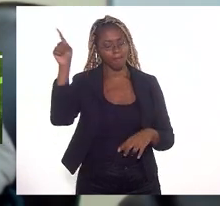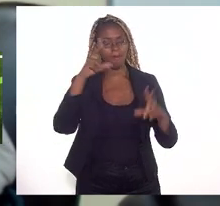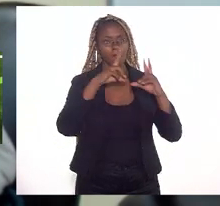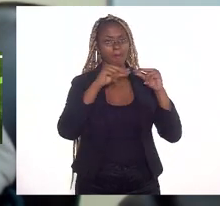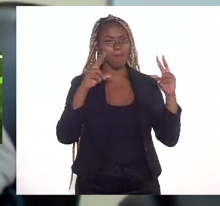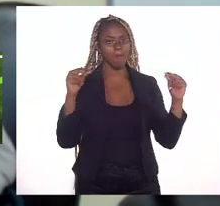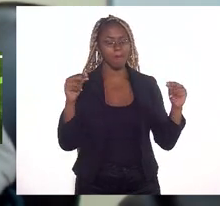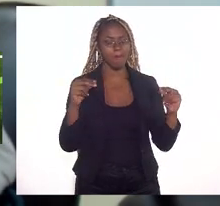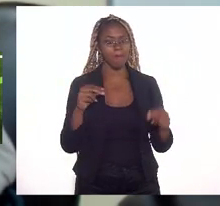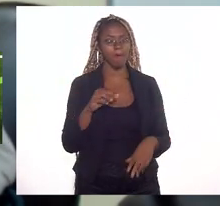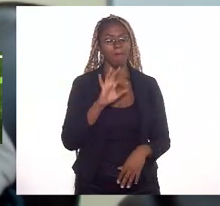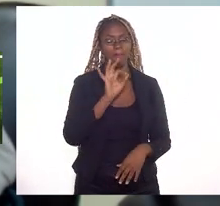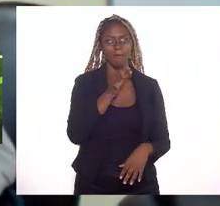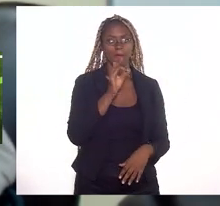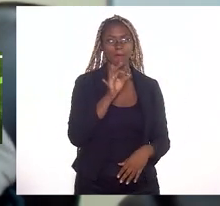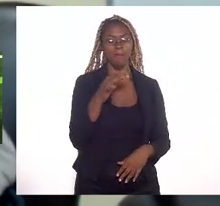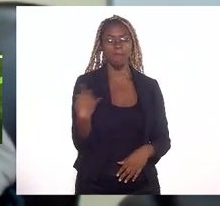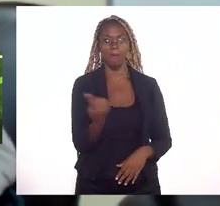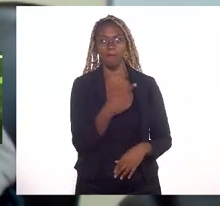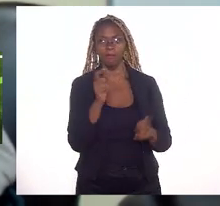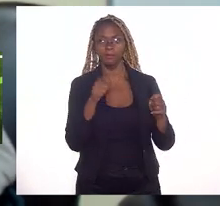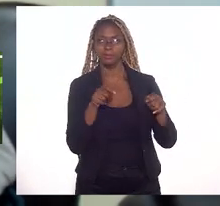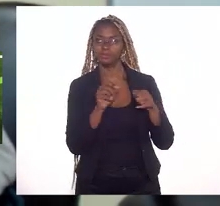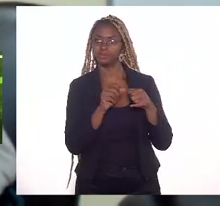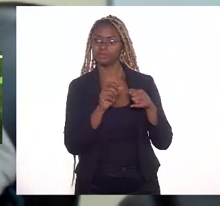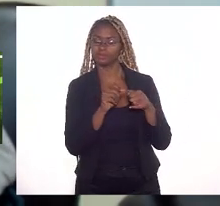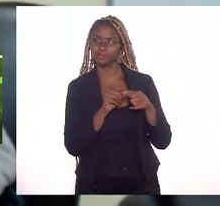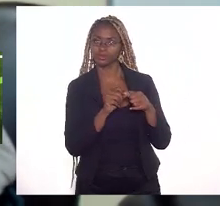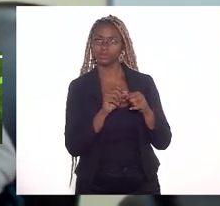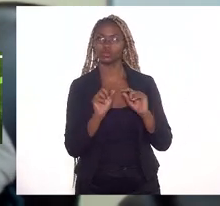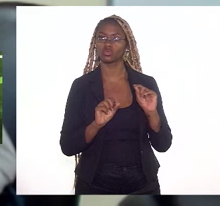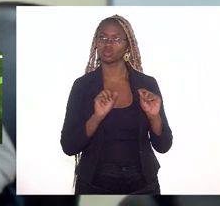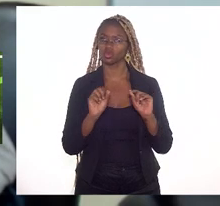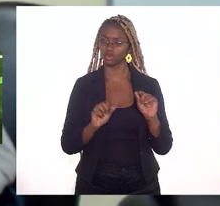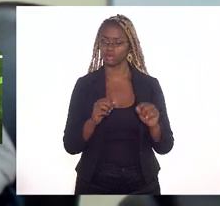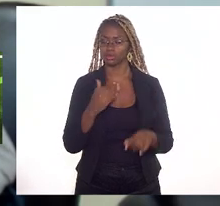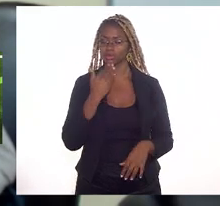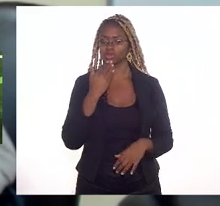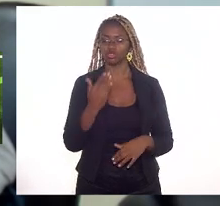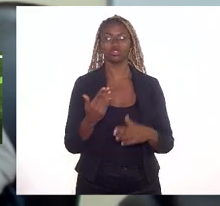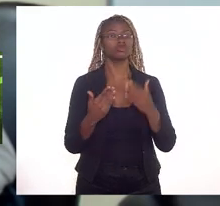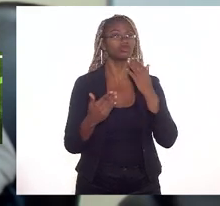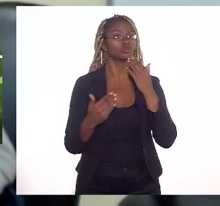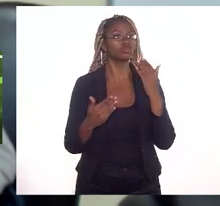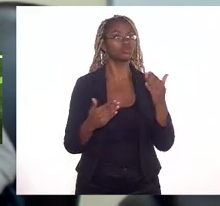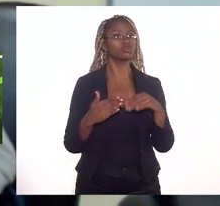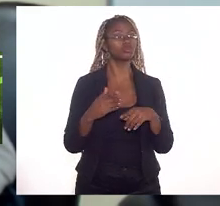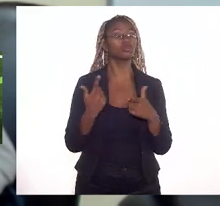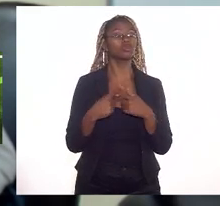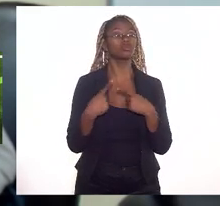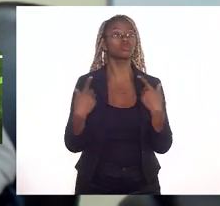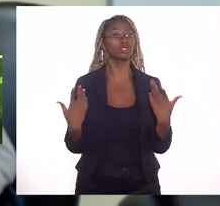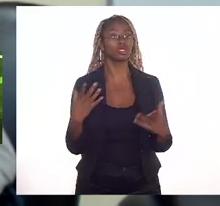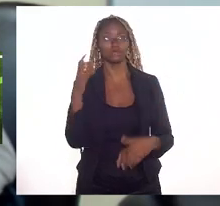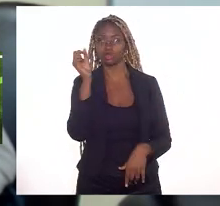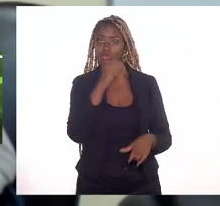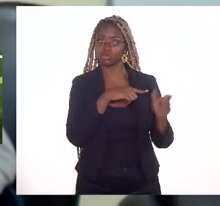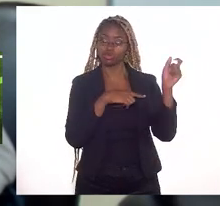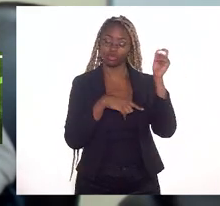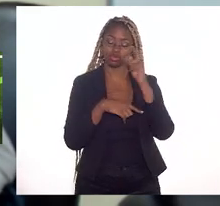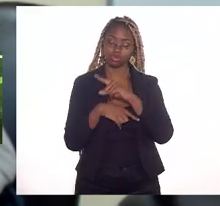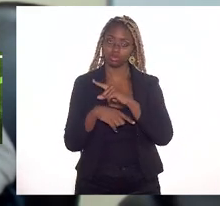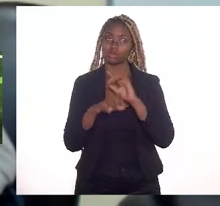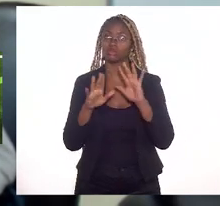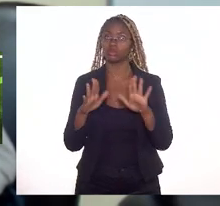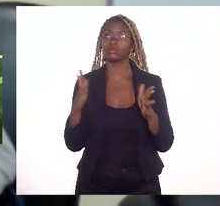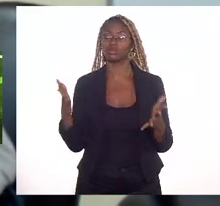O que, com certeza, nós poderíamos fazer é buscar o porquê dessa dificuldade, mas